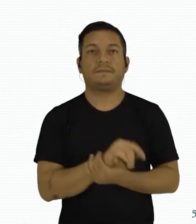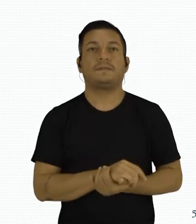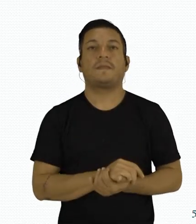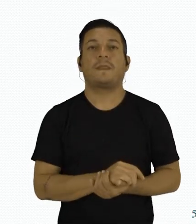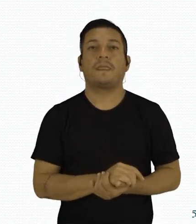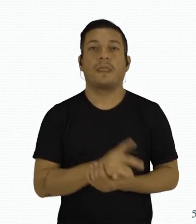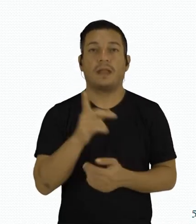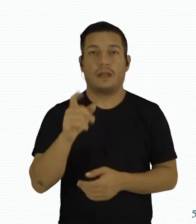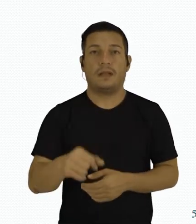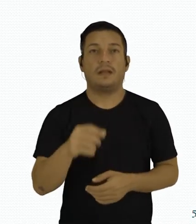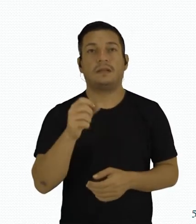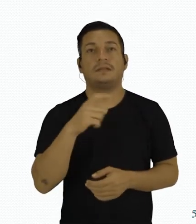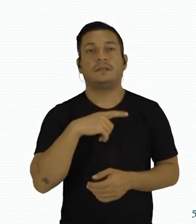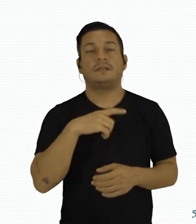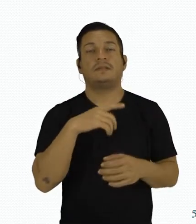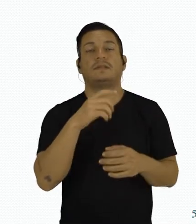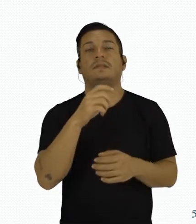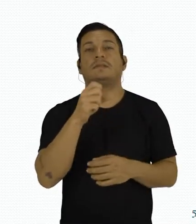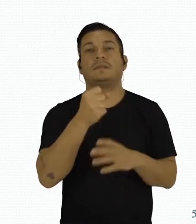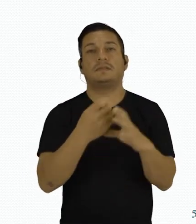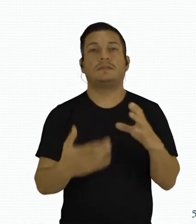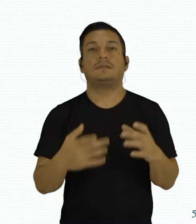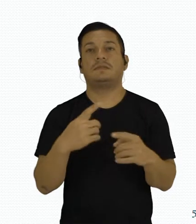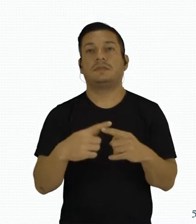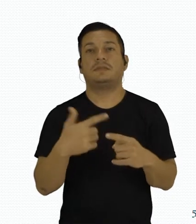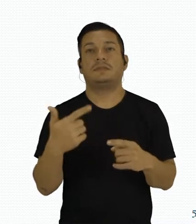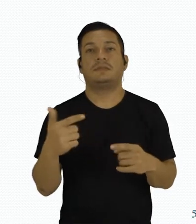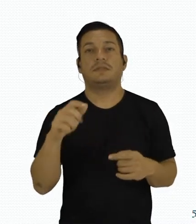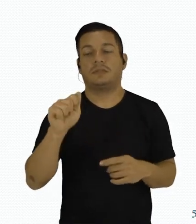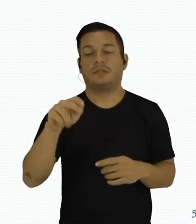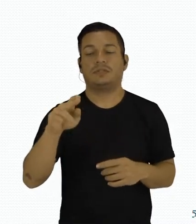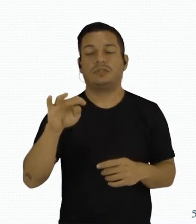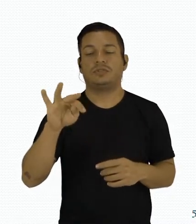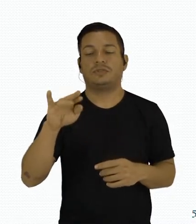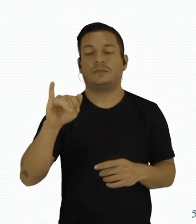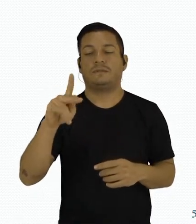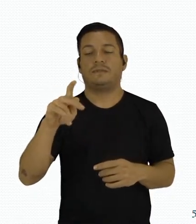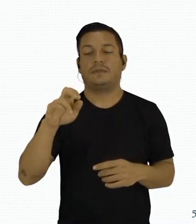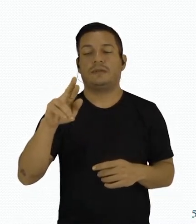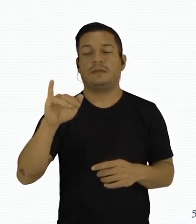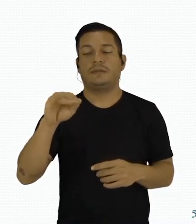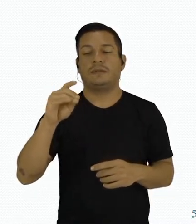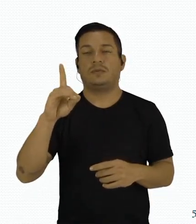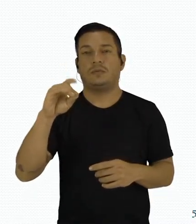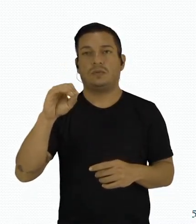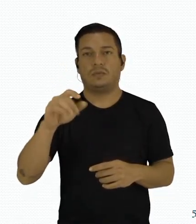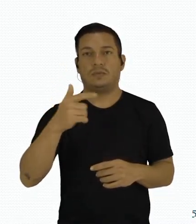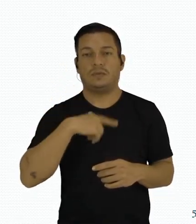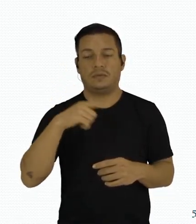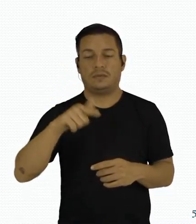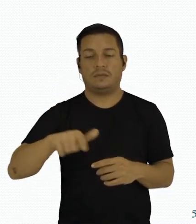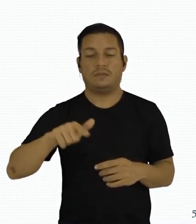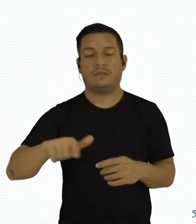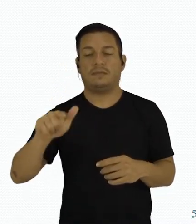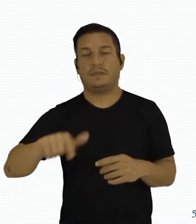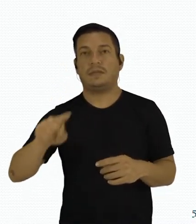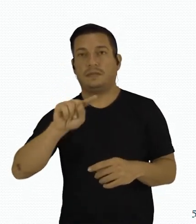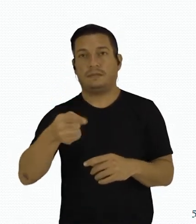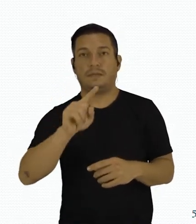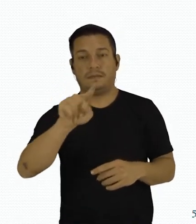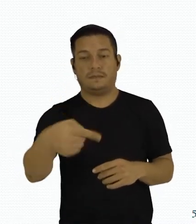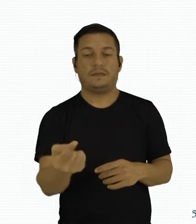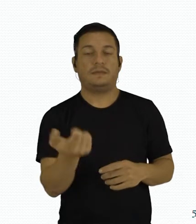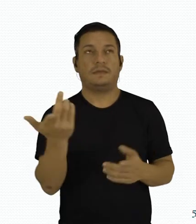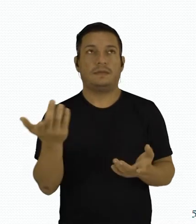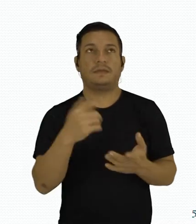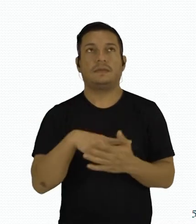é caracterizada por não possuir anteperíodo, ou seja, o período, que é a parte que se repete, vem logo depois da vírgula.